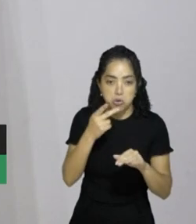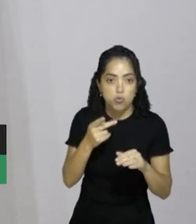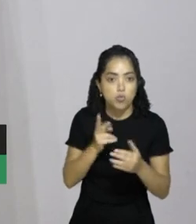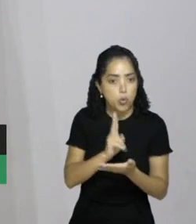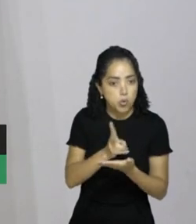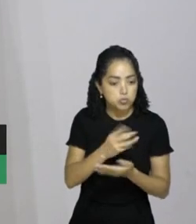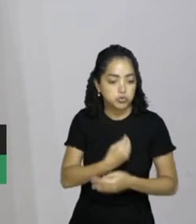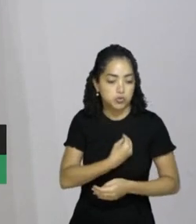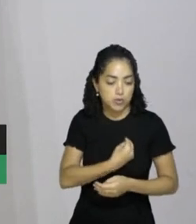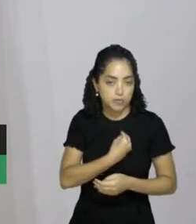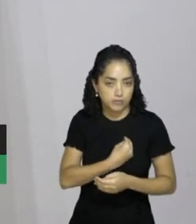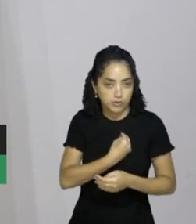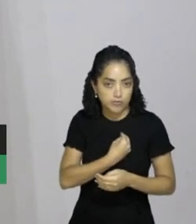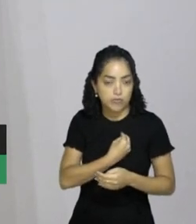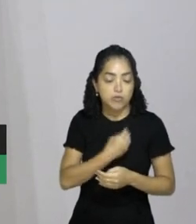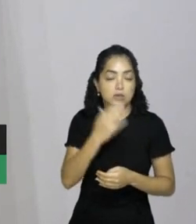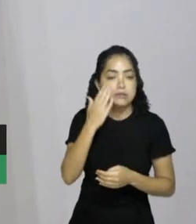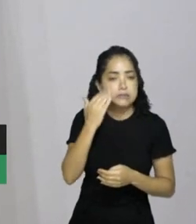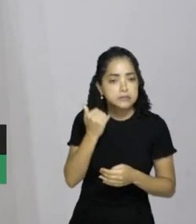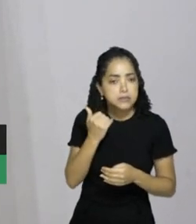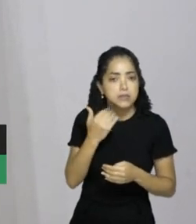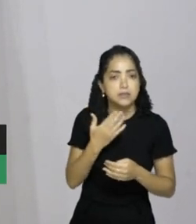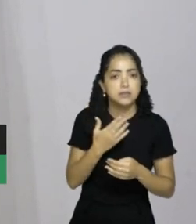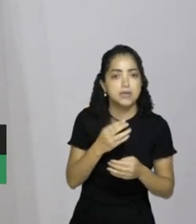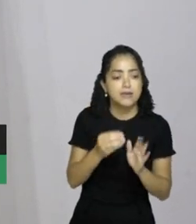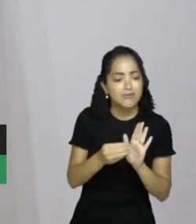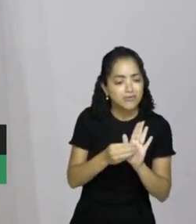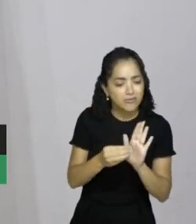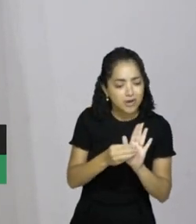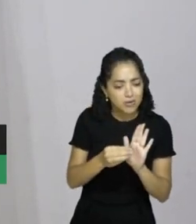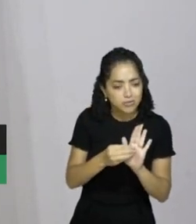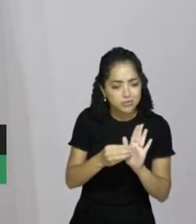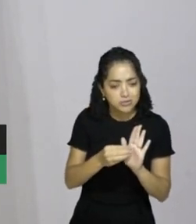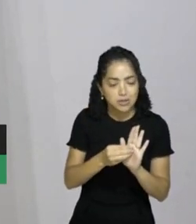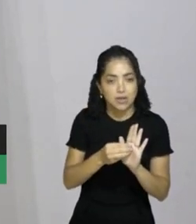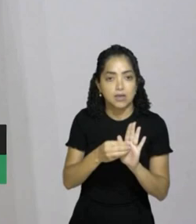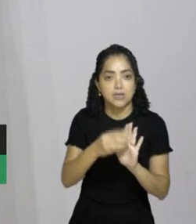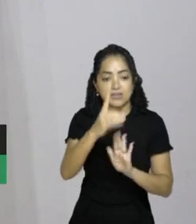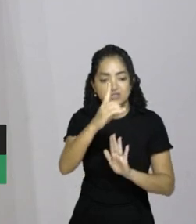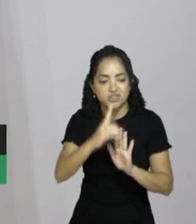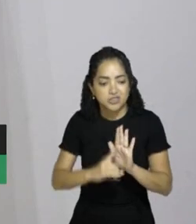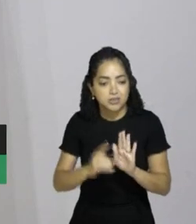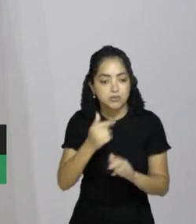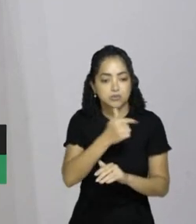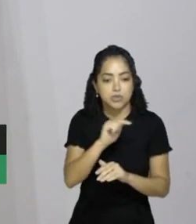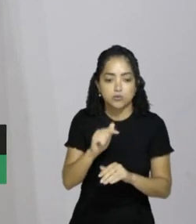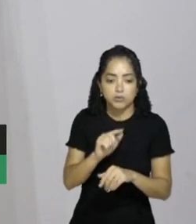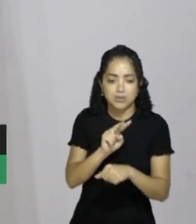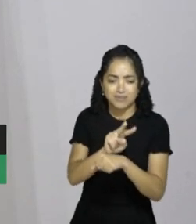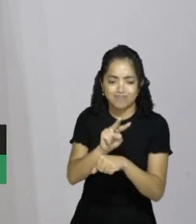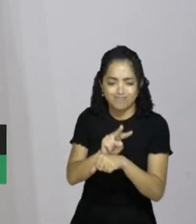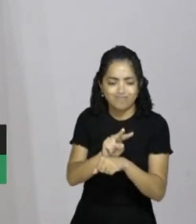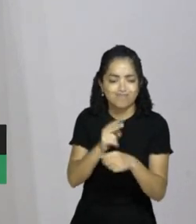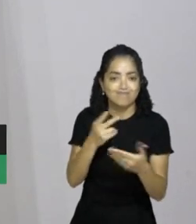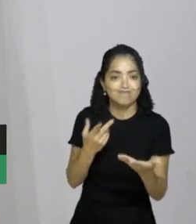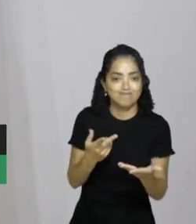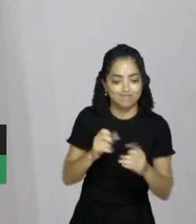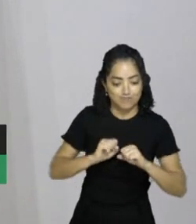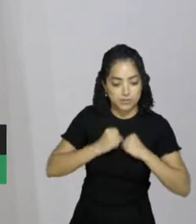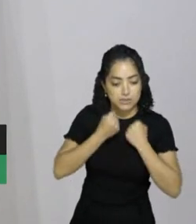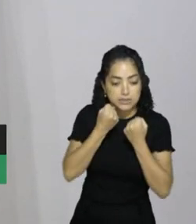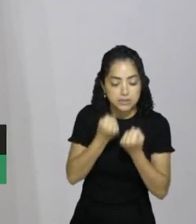sei a falta que faz você não ter o direito de poder se defender Deputado massoco Deputado